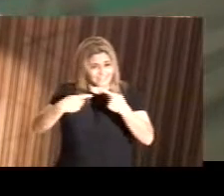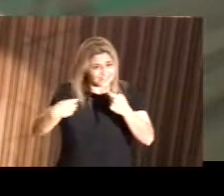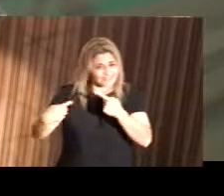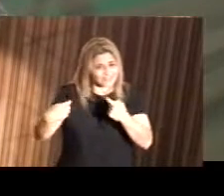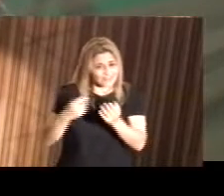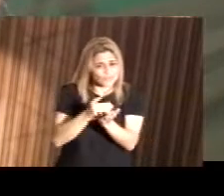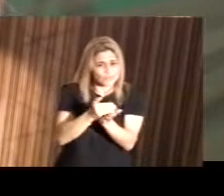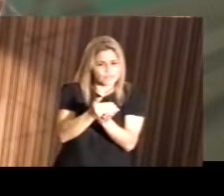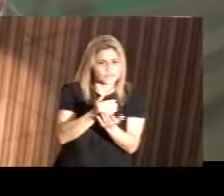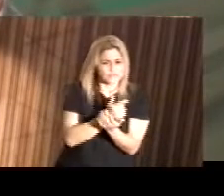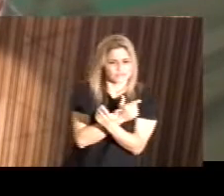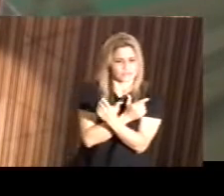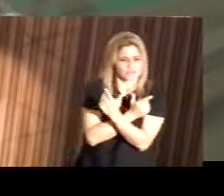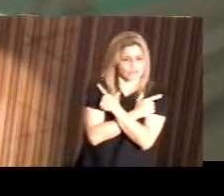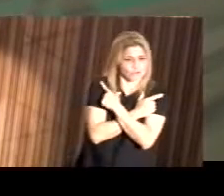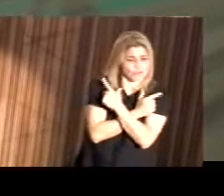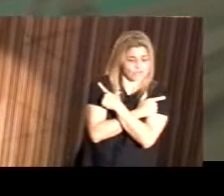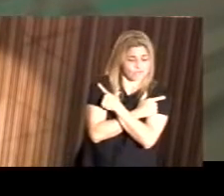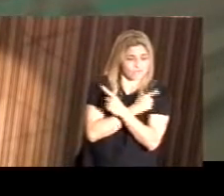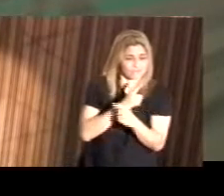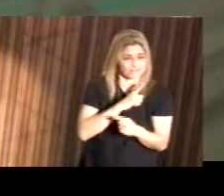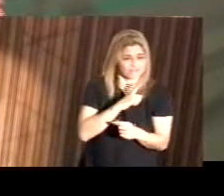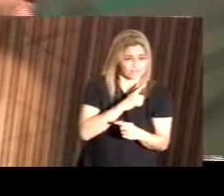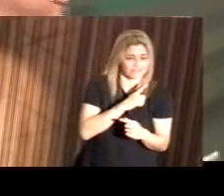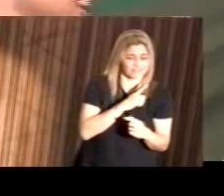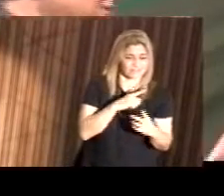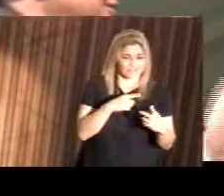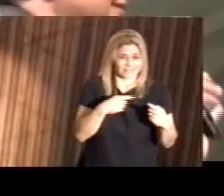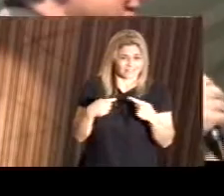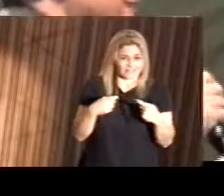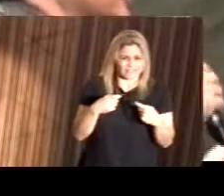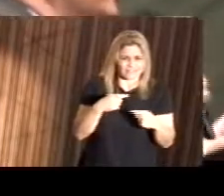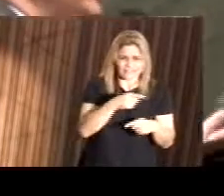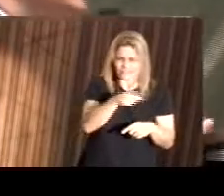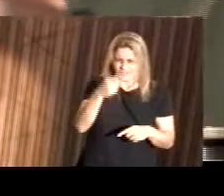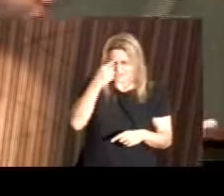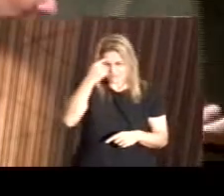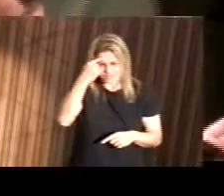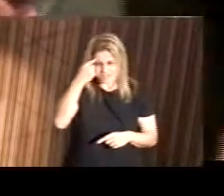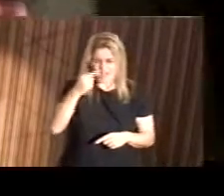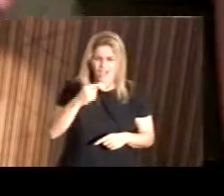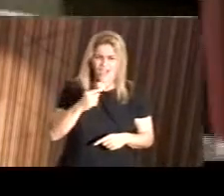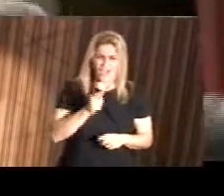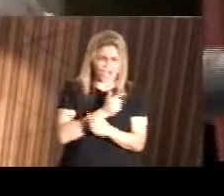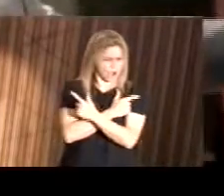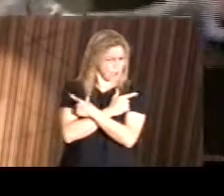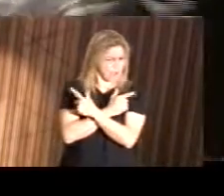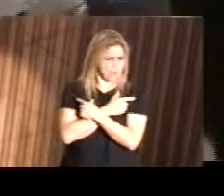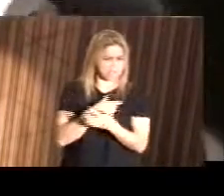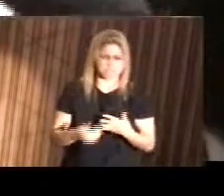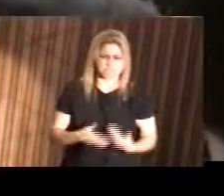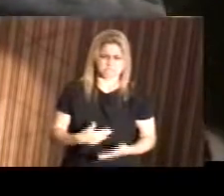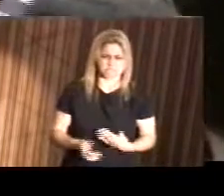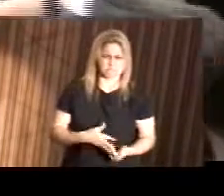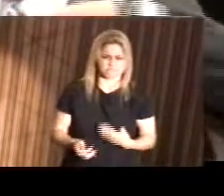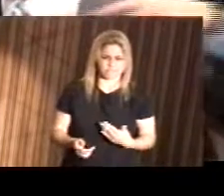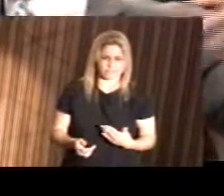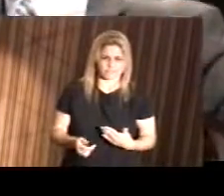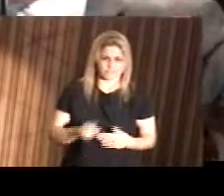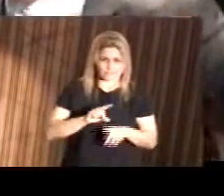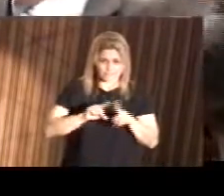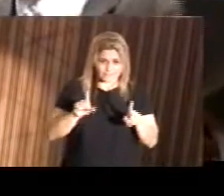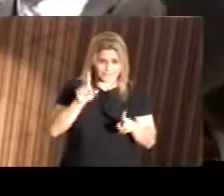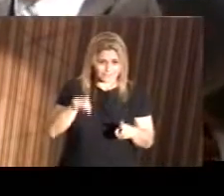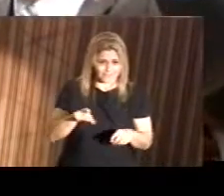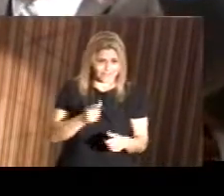na vida de Ló, que talvez alguém vai dizer, não, Ló não tem nada a ver com isso. Não, mas todo aquele sistema estava debaixo